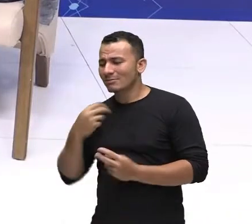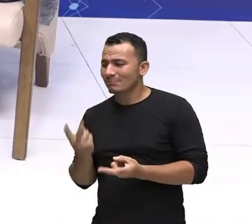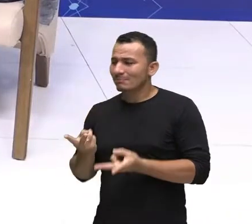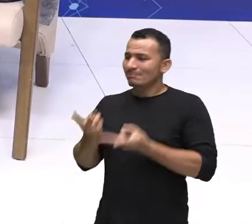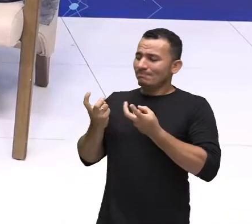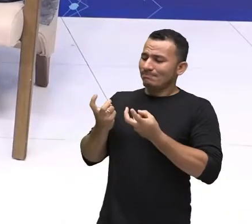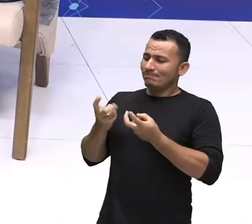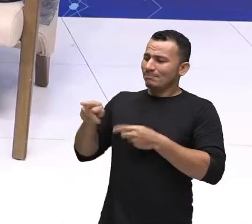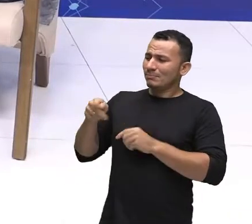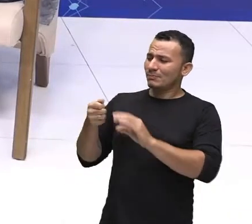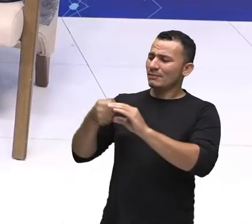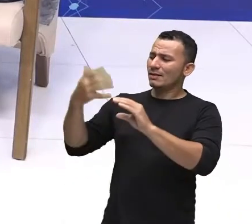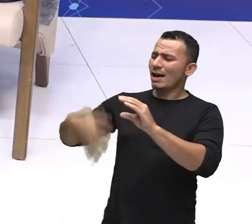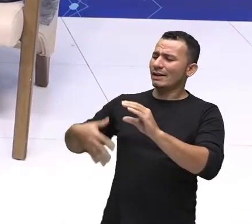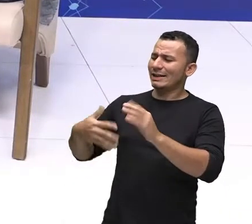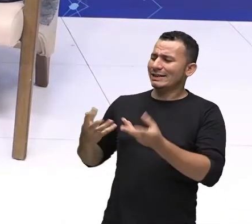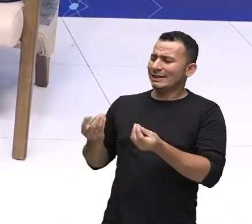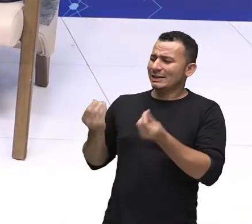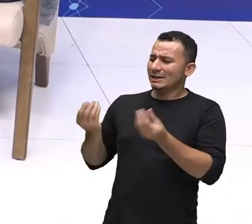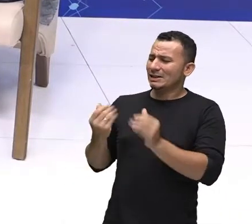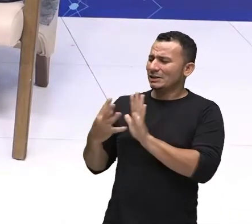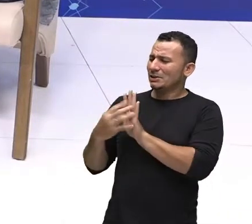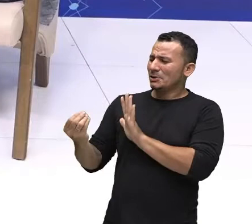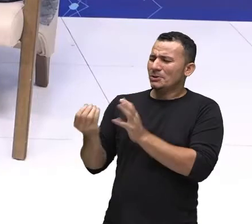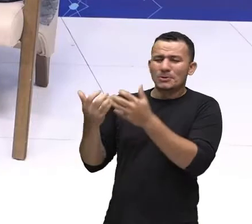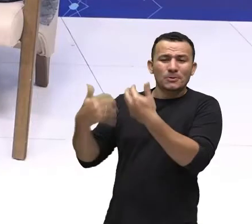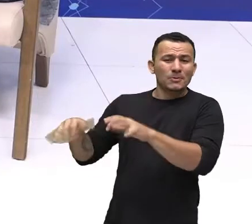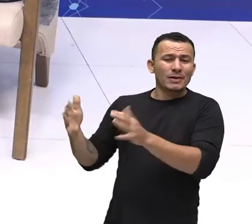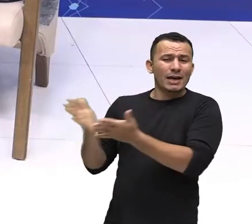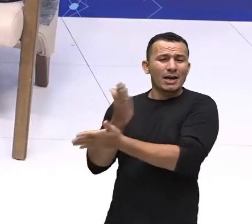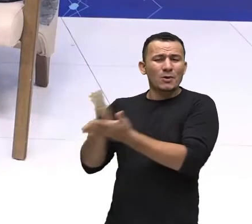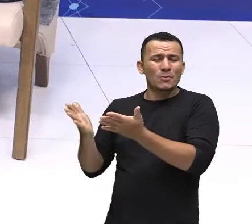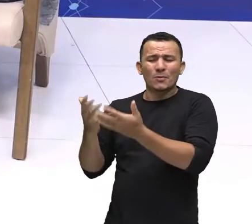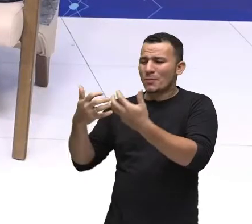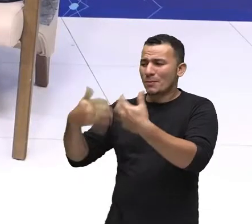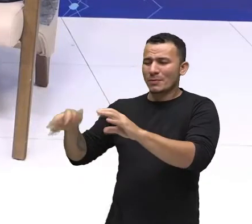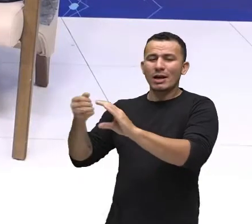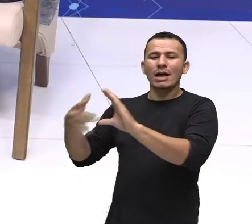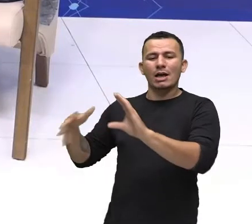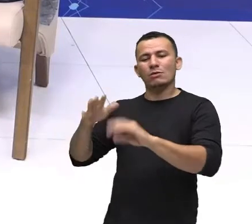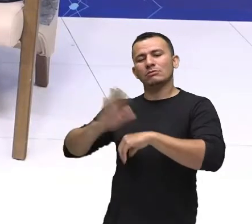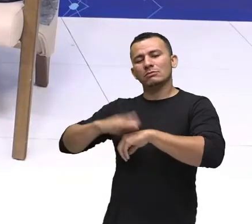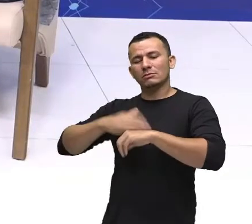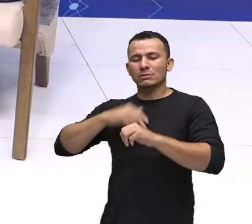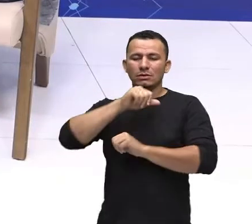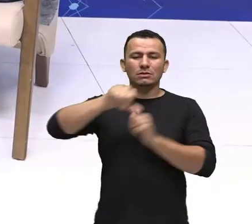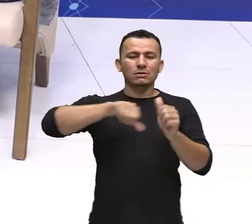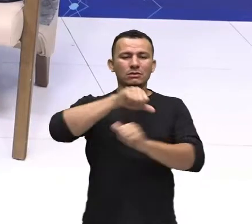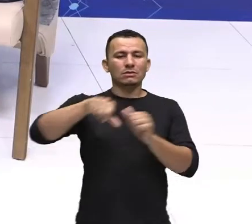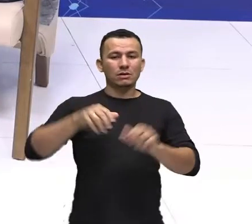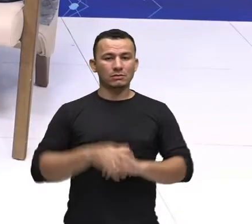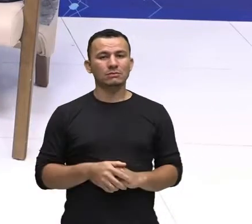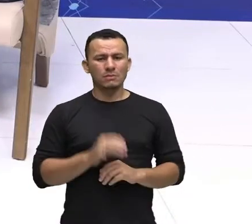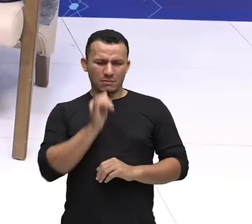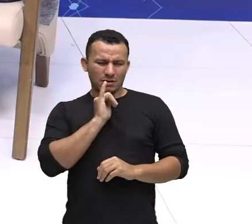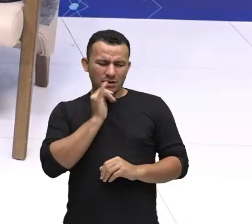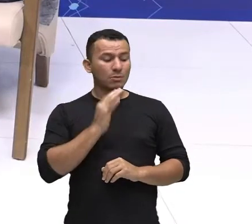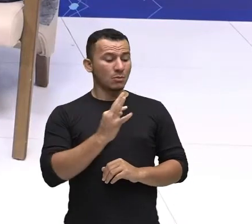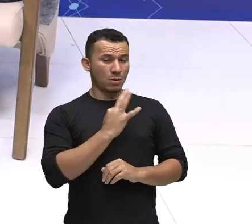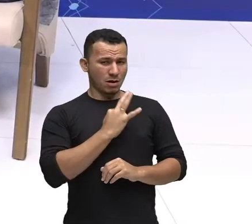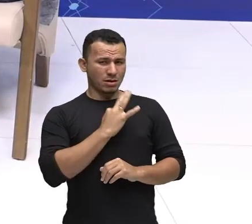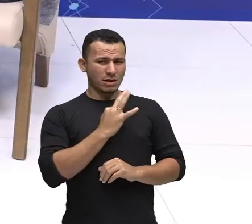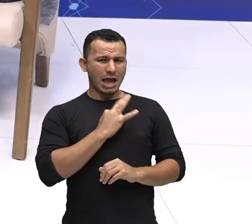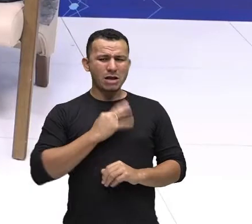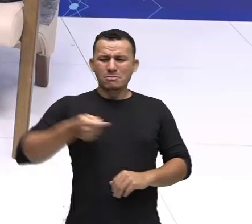identificar características que eu não quero assumir para mim, né? Eu vou modificar. Então, se porventura a postura do teu técnico